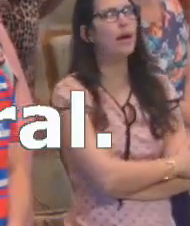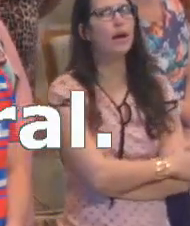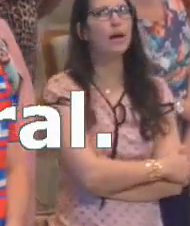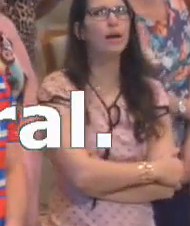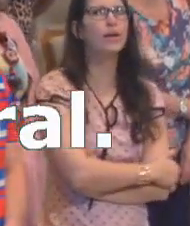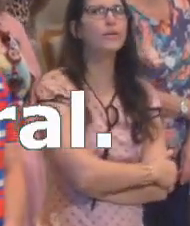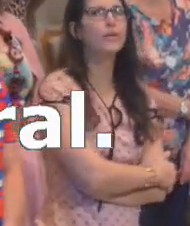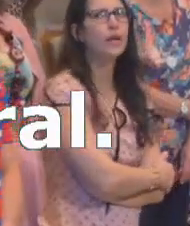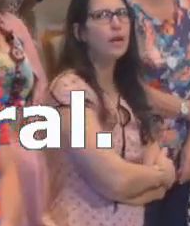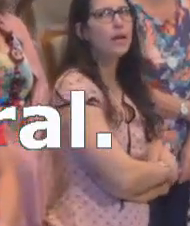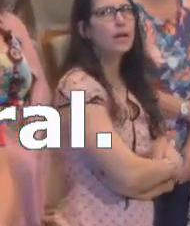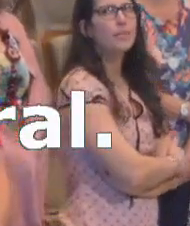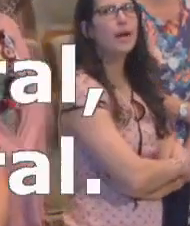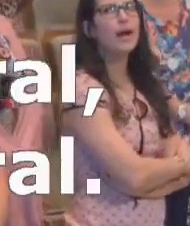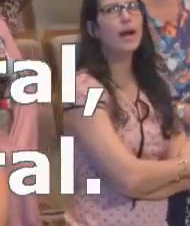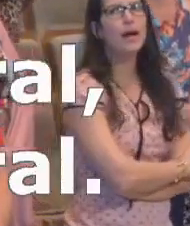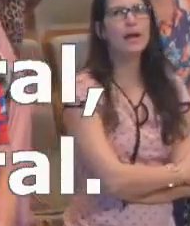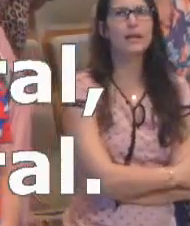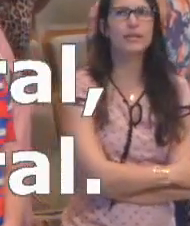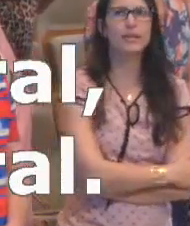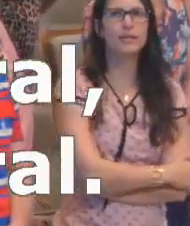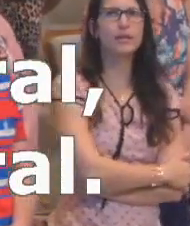No passado, hein?